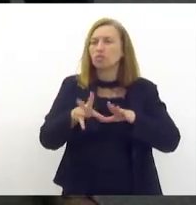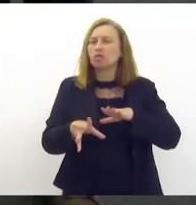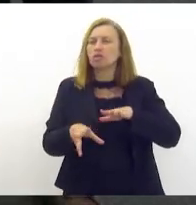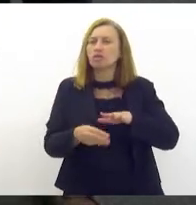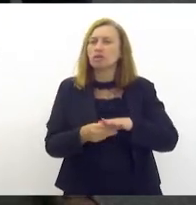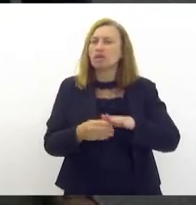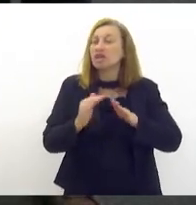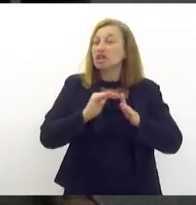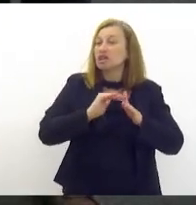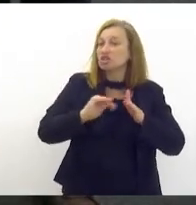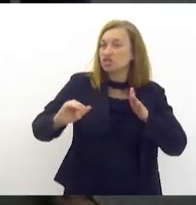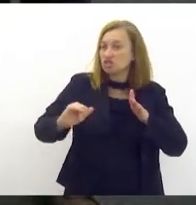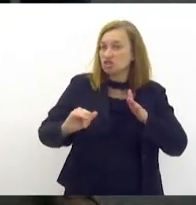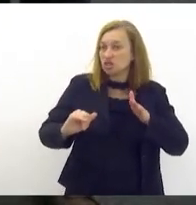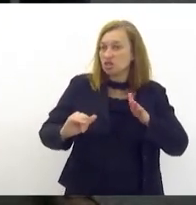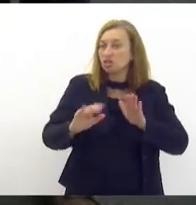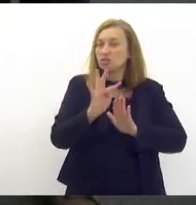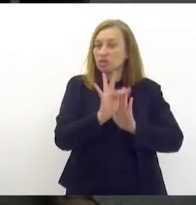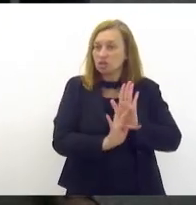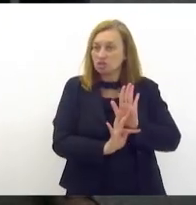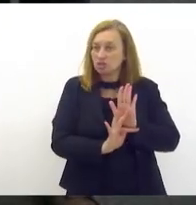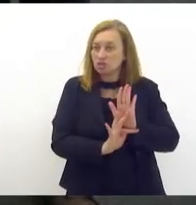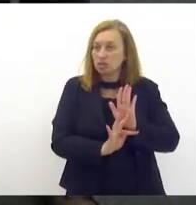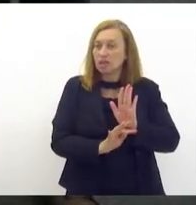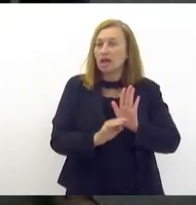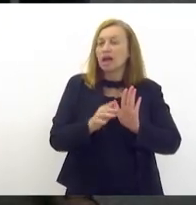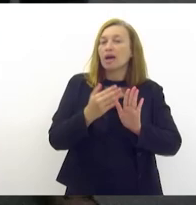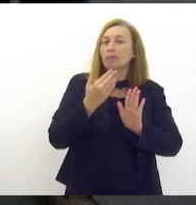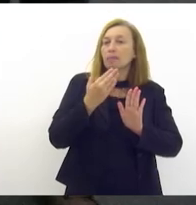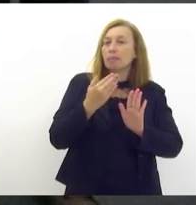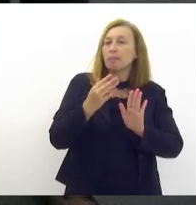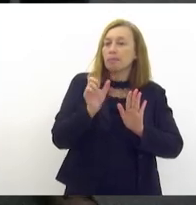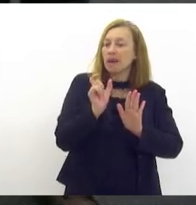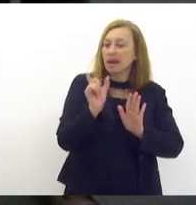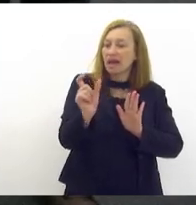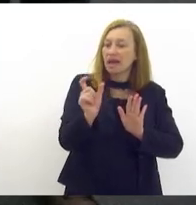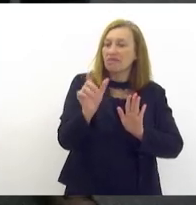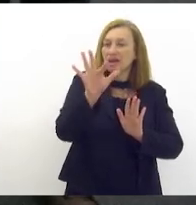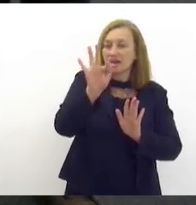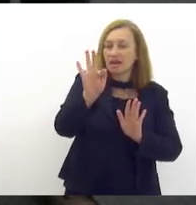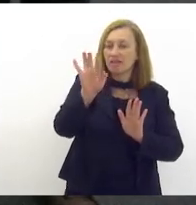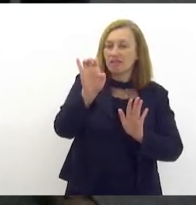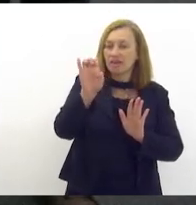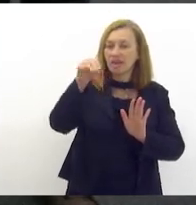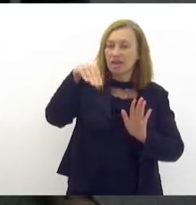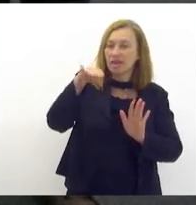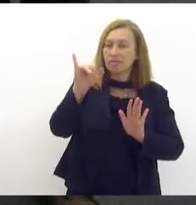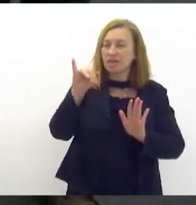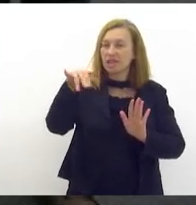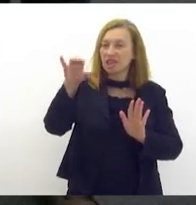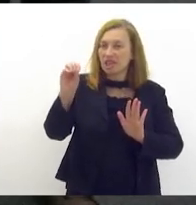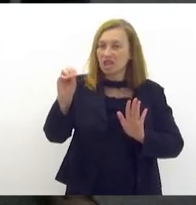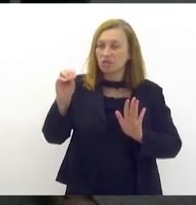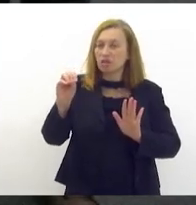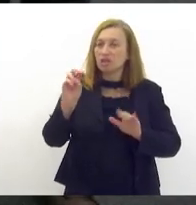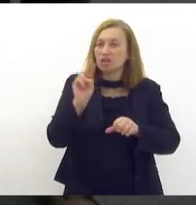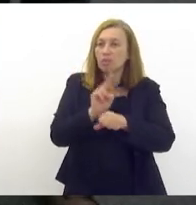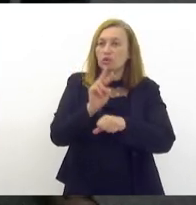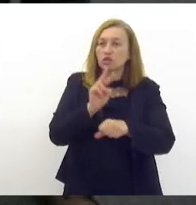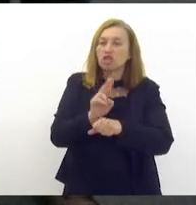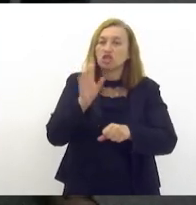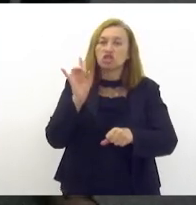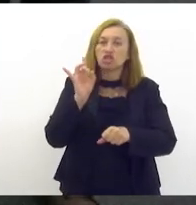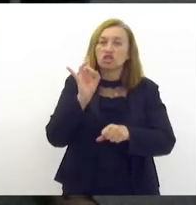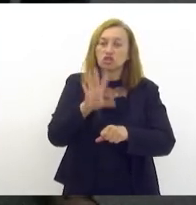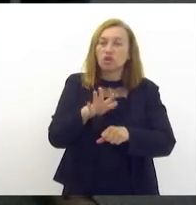que retira do texto original a palavra feminino, porque está protegendo a toda sorte